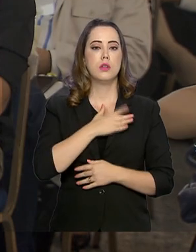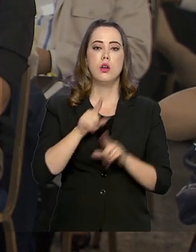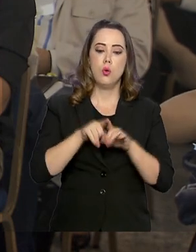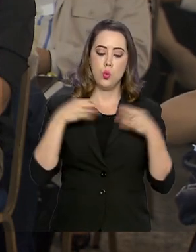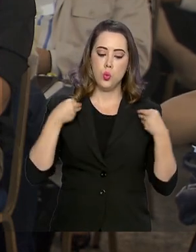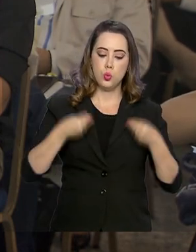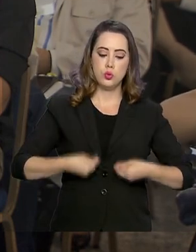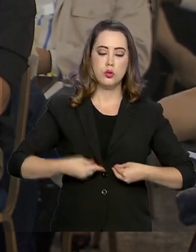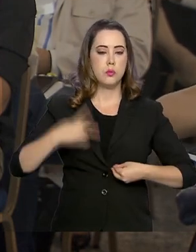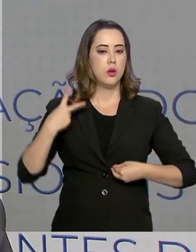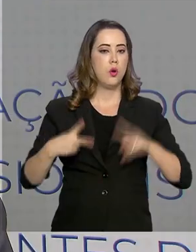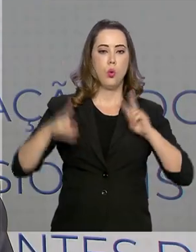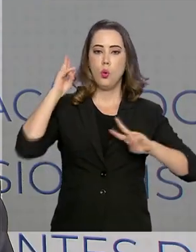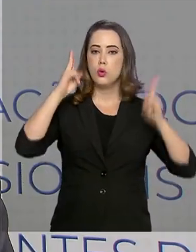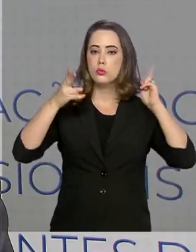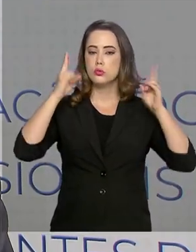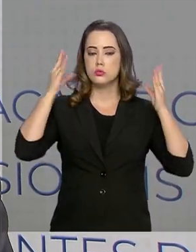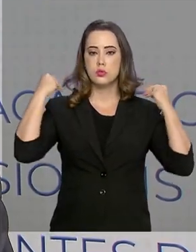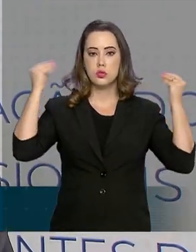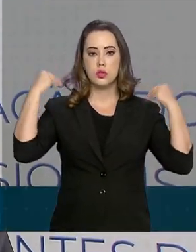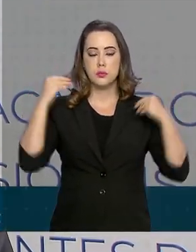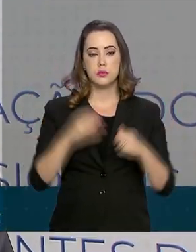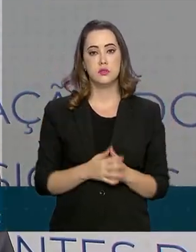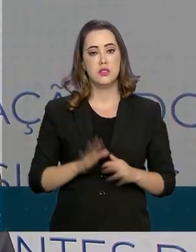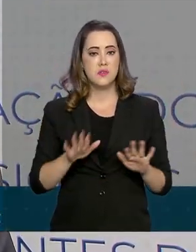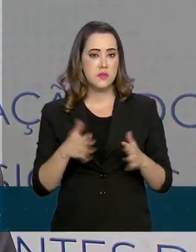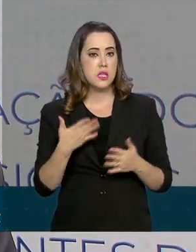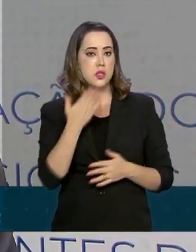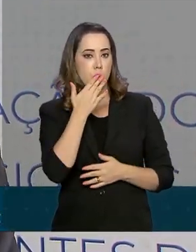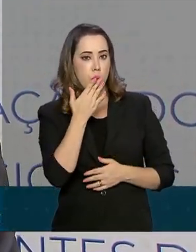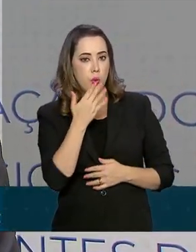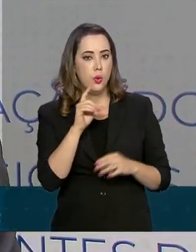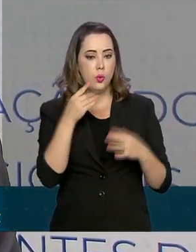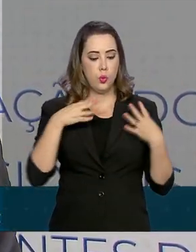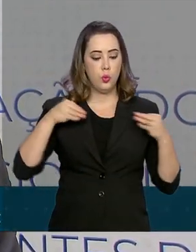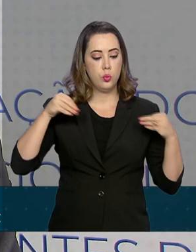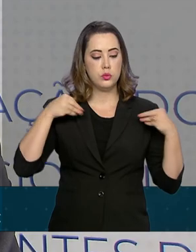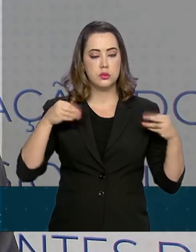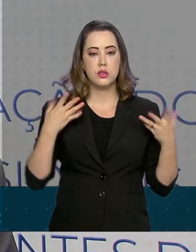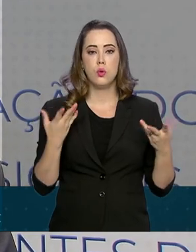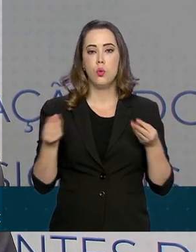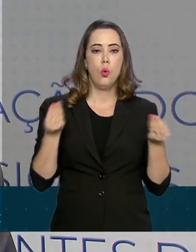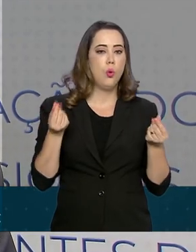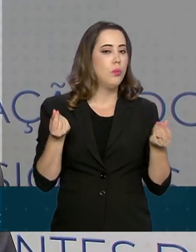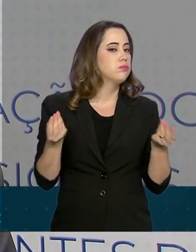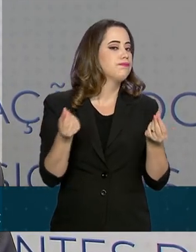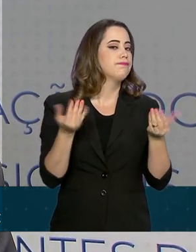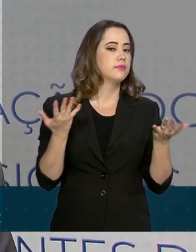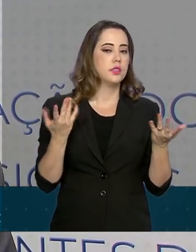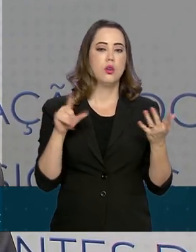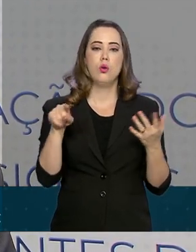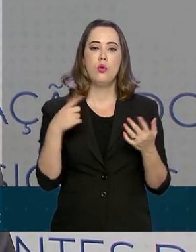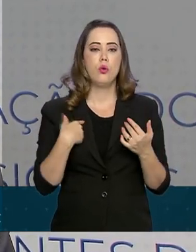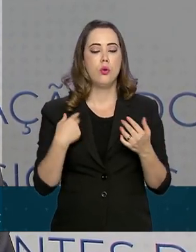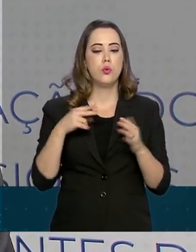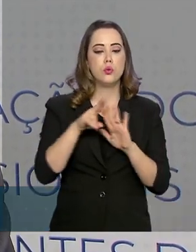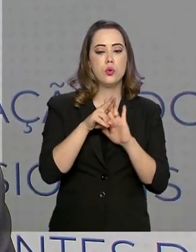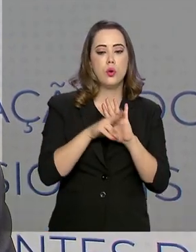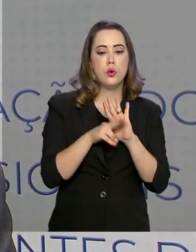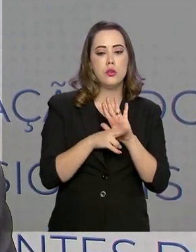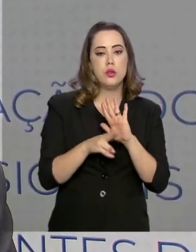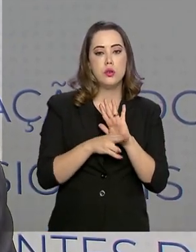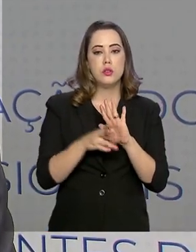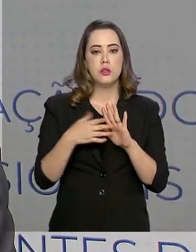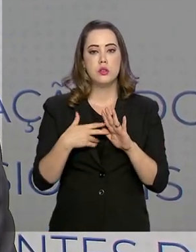uniformes e cortes de cabelo. Seja na cor, seja no tipo de decido do uniforme, seja quanto a determinadas normas de